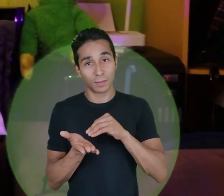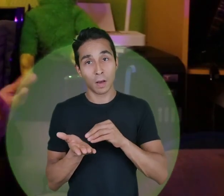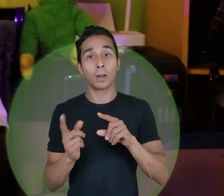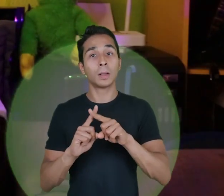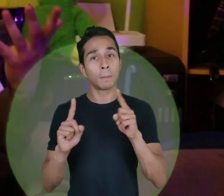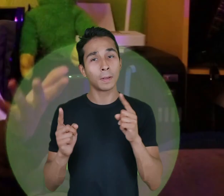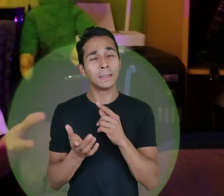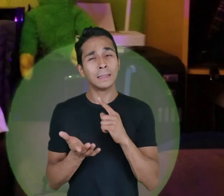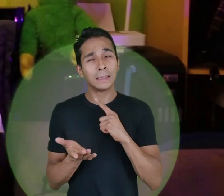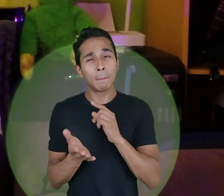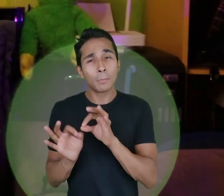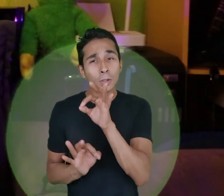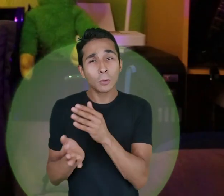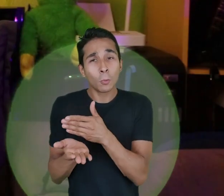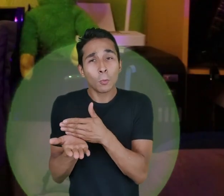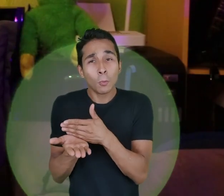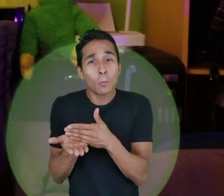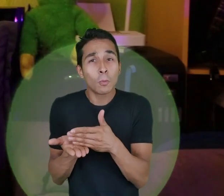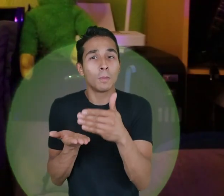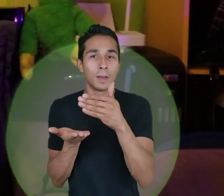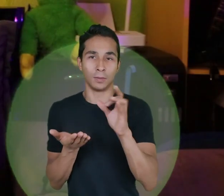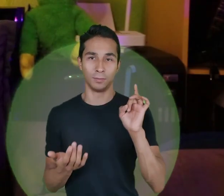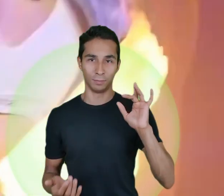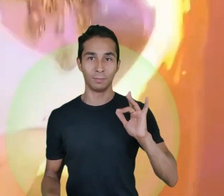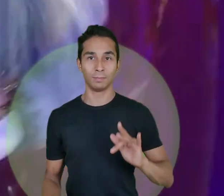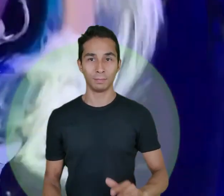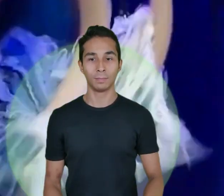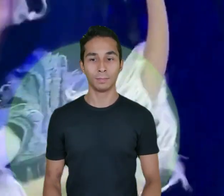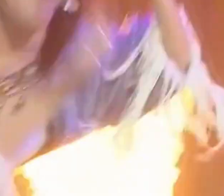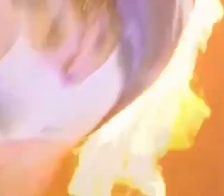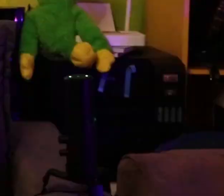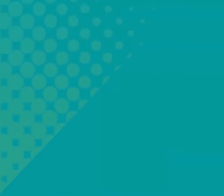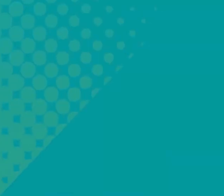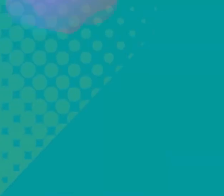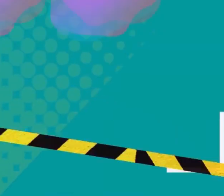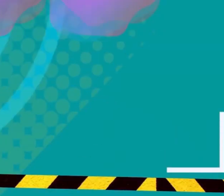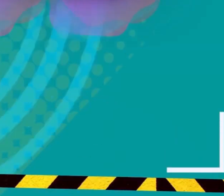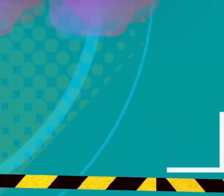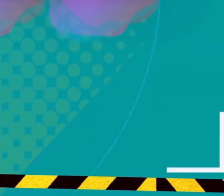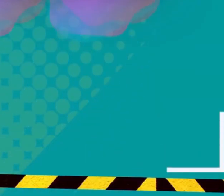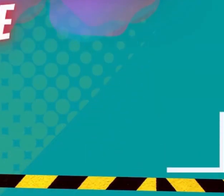acredito que tem várias iniciativas aí que podem ajudar a gente a encontrar esse caminho.